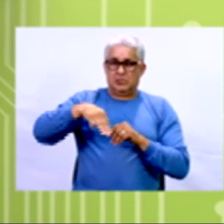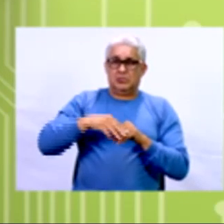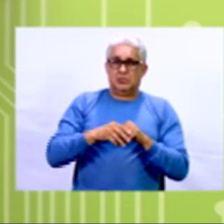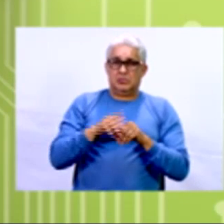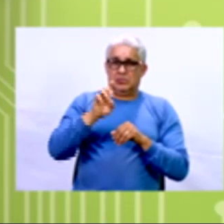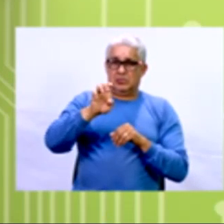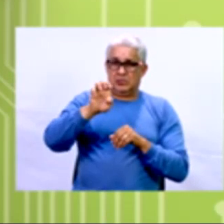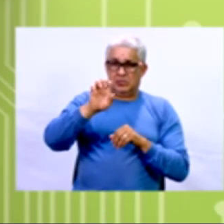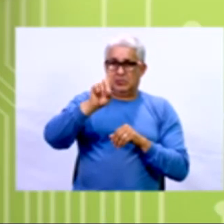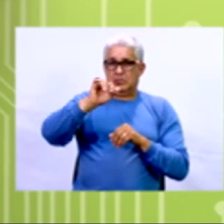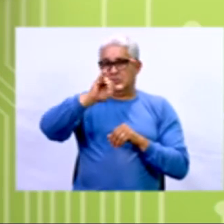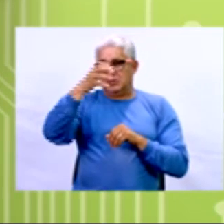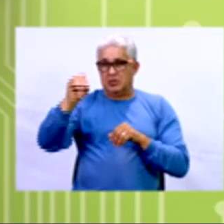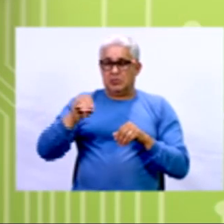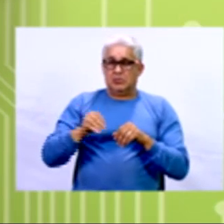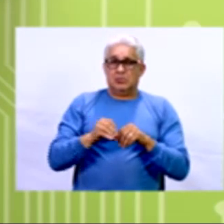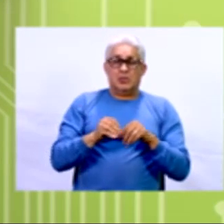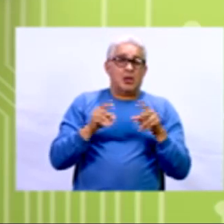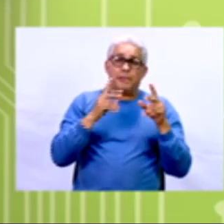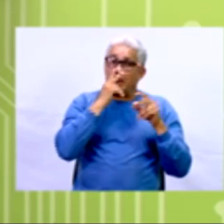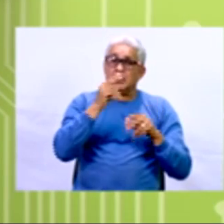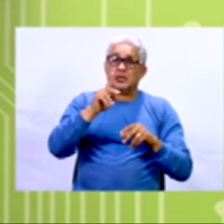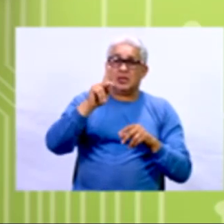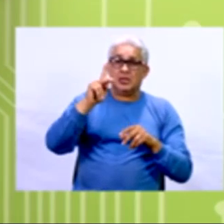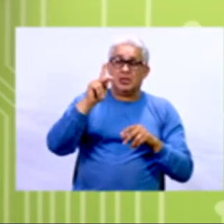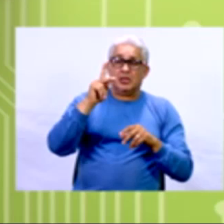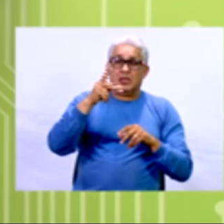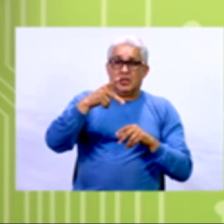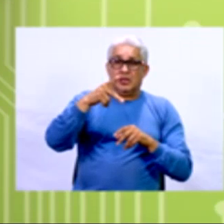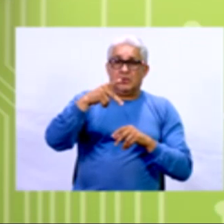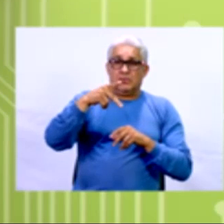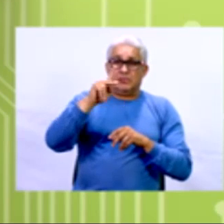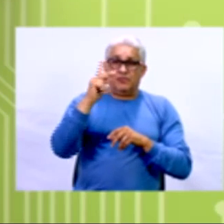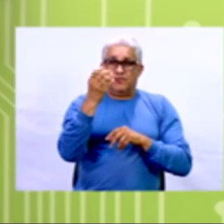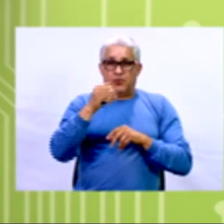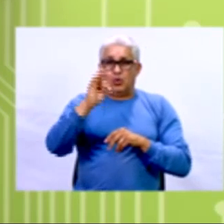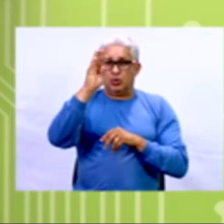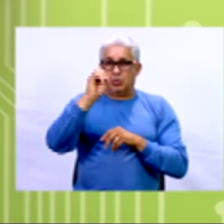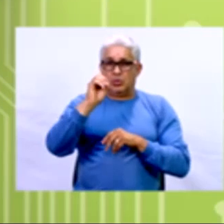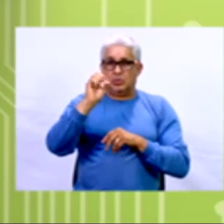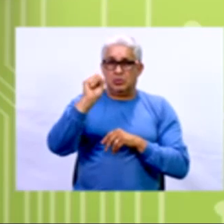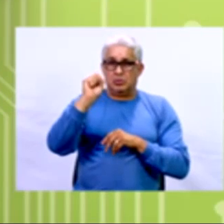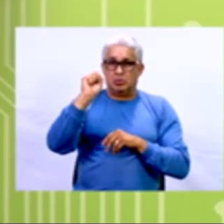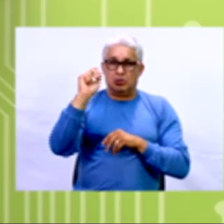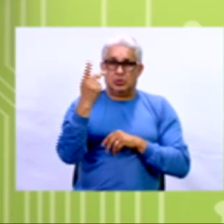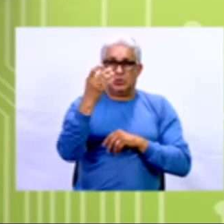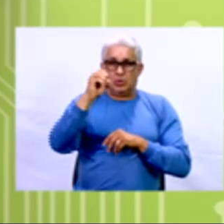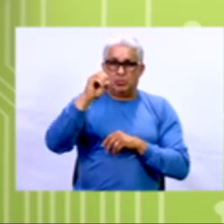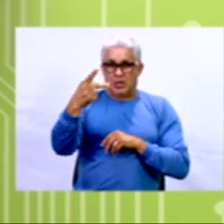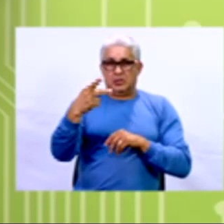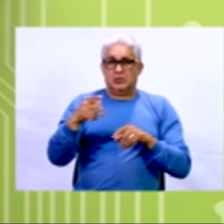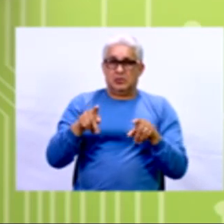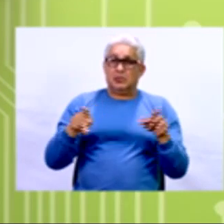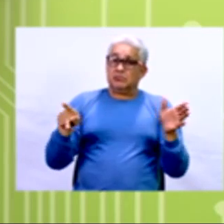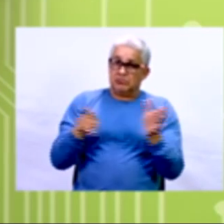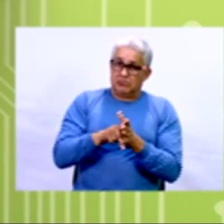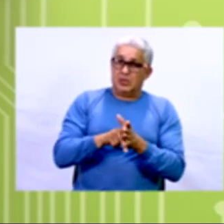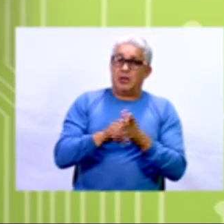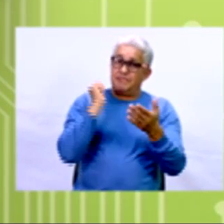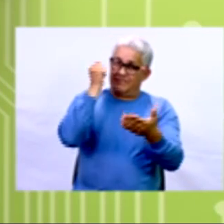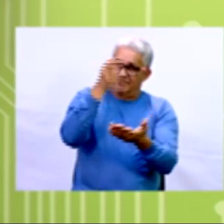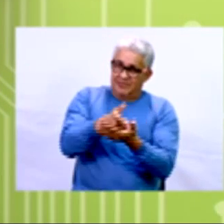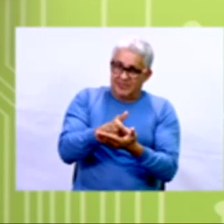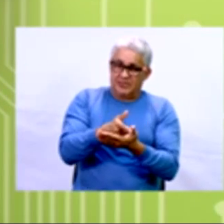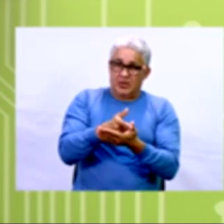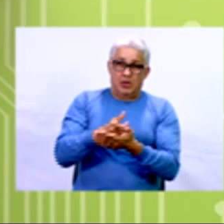similar com o Photoshop. O Photoshop é da empresa Adobe. Ele é um software pago, né? Um software proprietário. E ele custa um